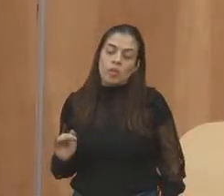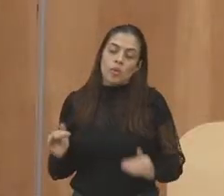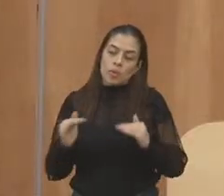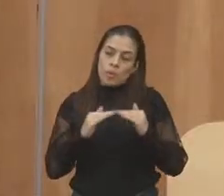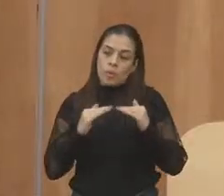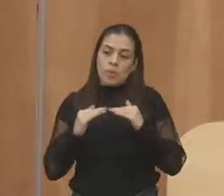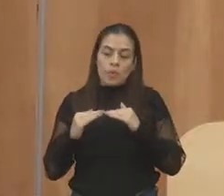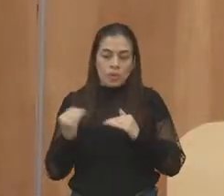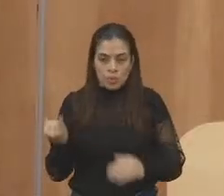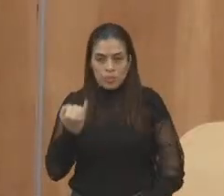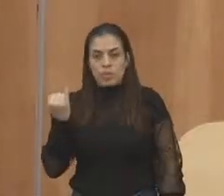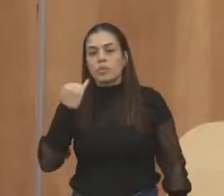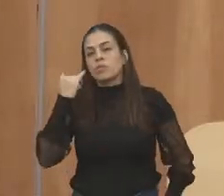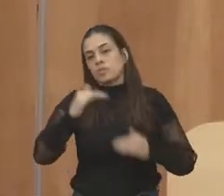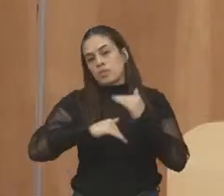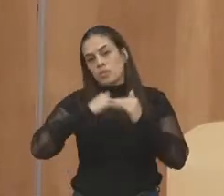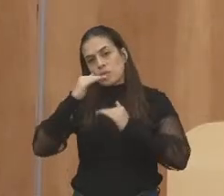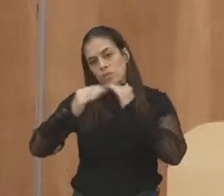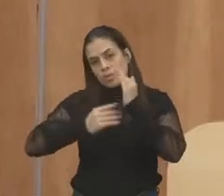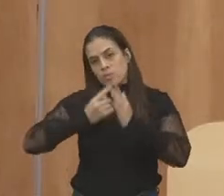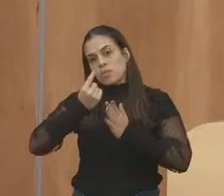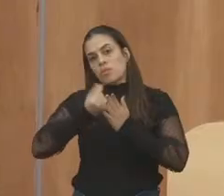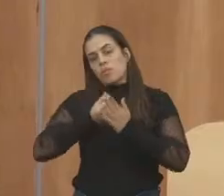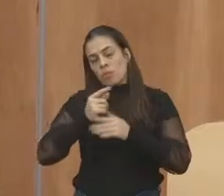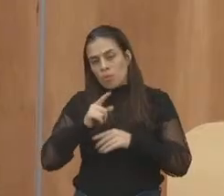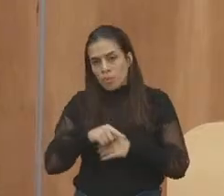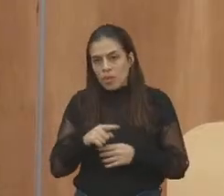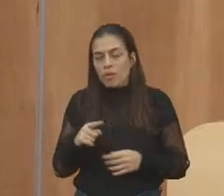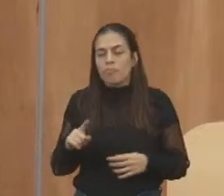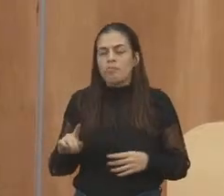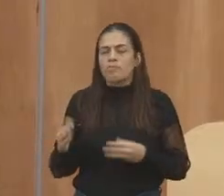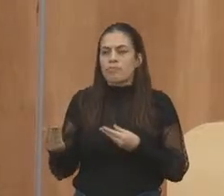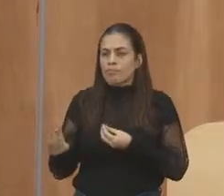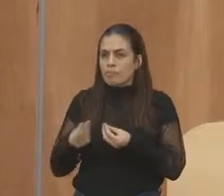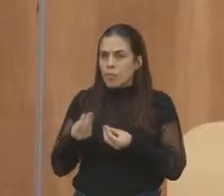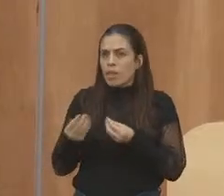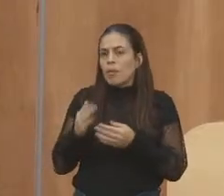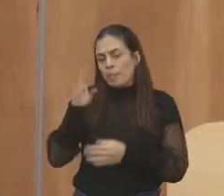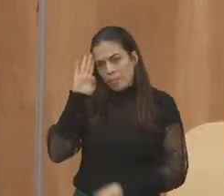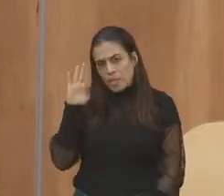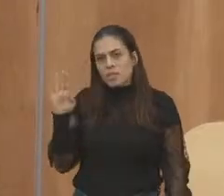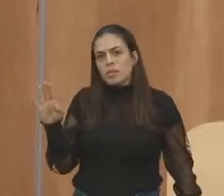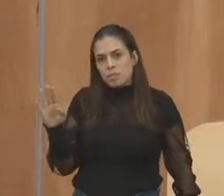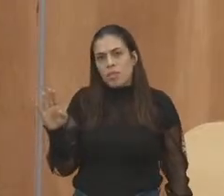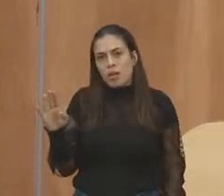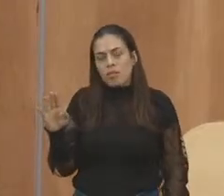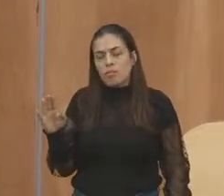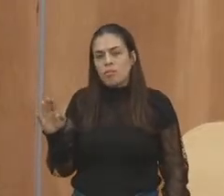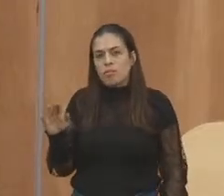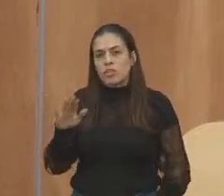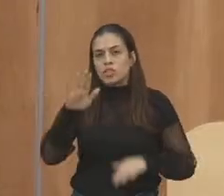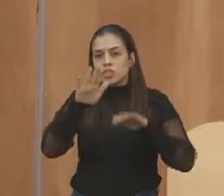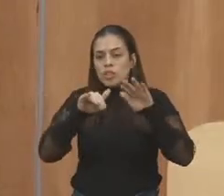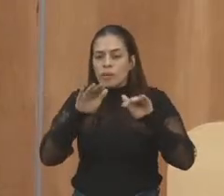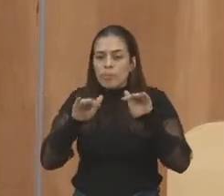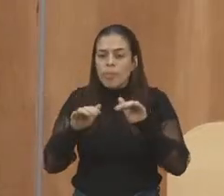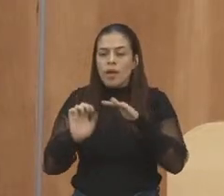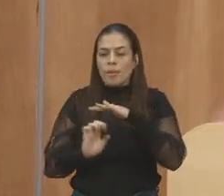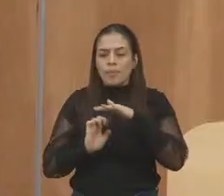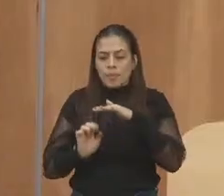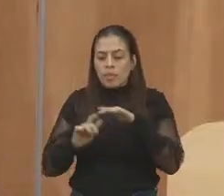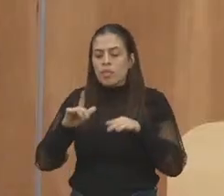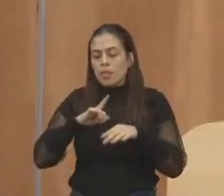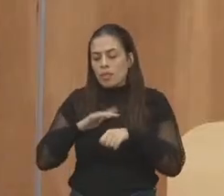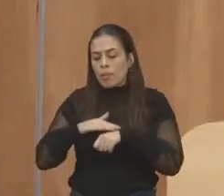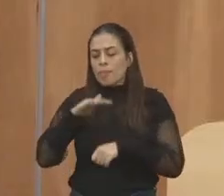Concordo da importância do desenvolvimento econômico, acho que é uma excelente forma, a principal, que é trazer empresas e trazer emprego,